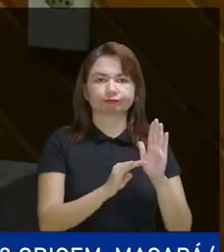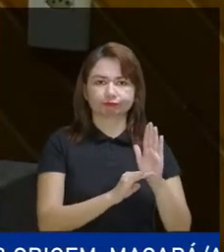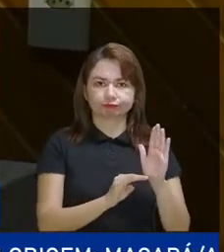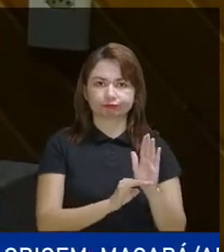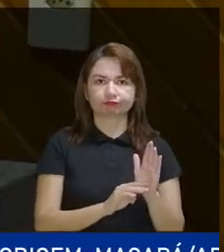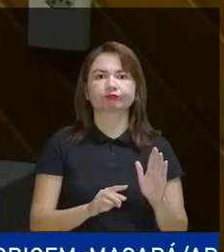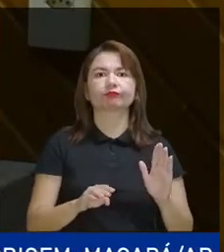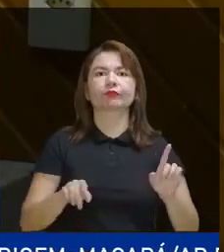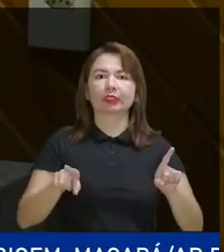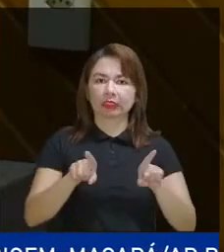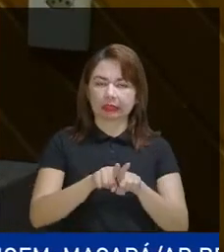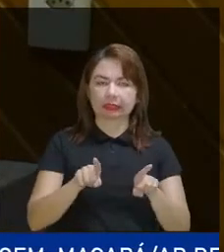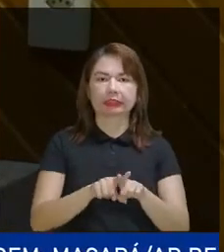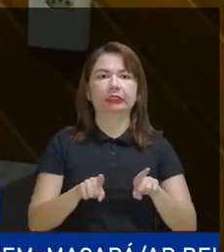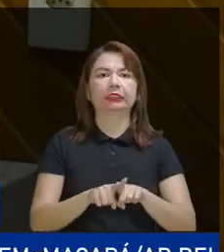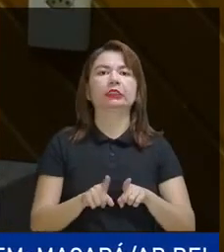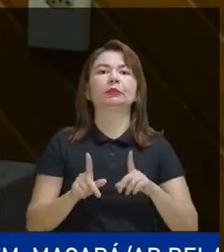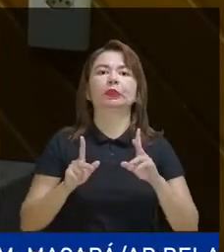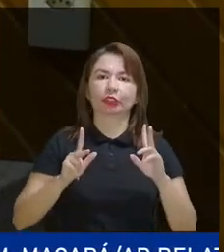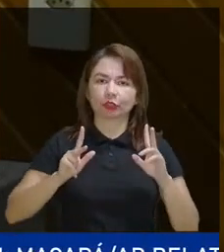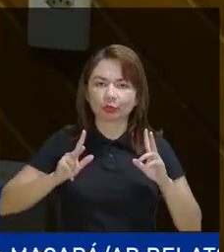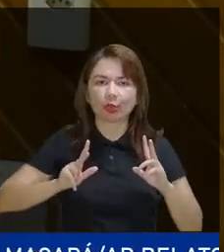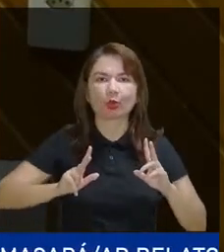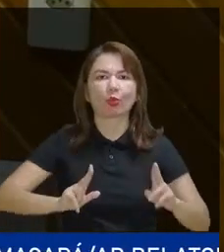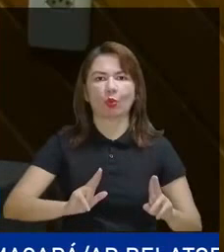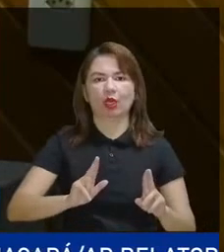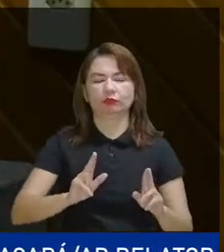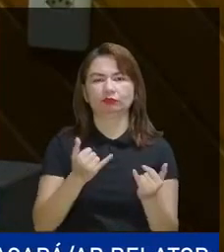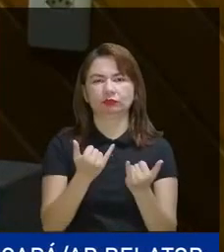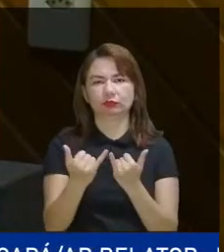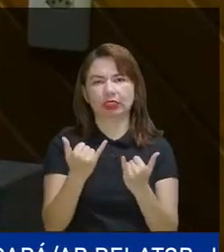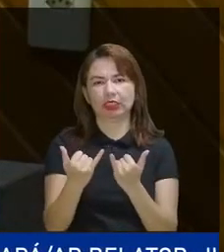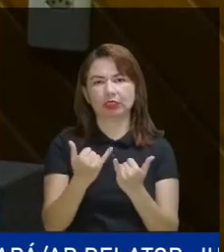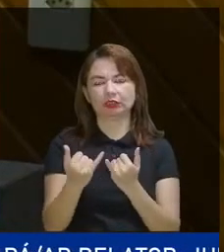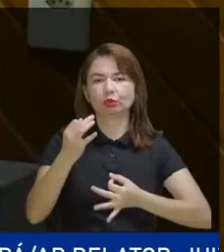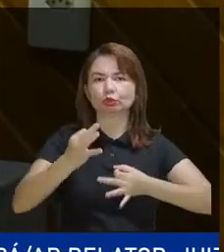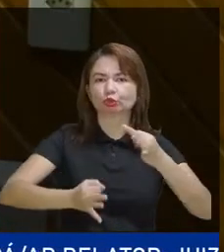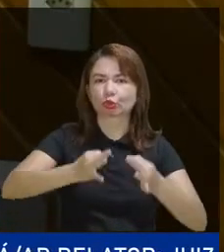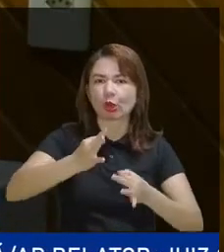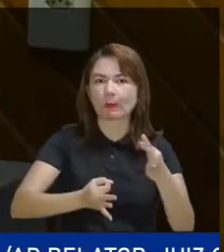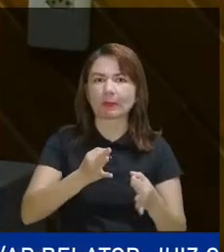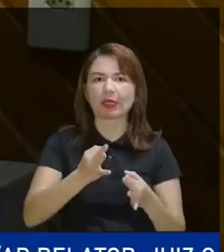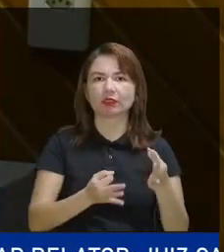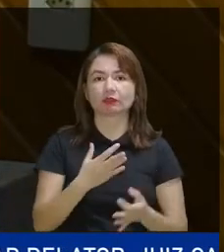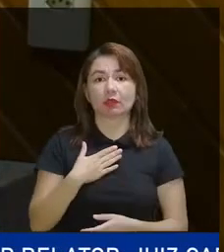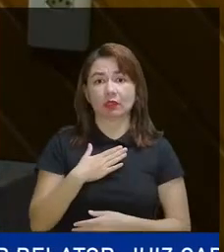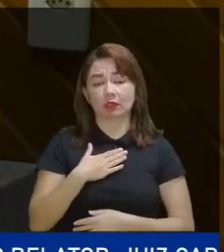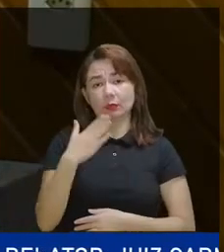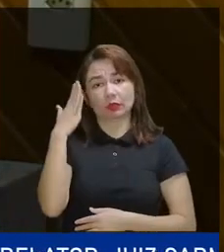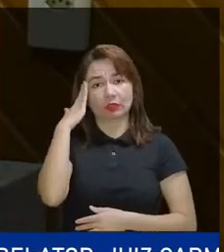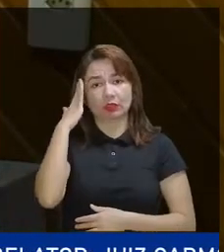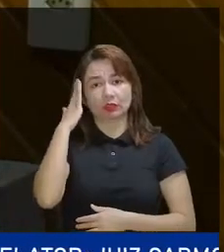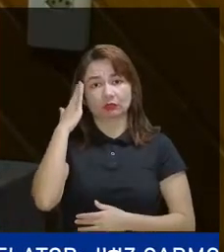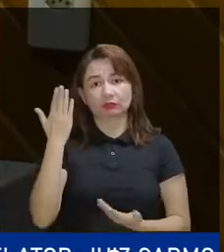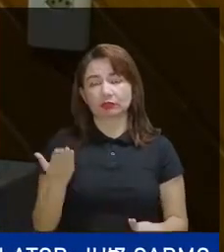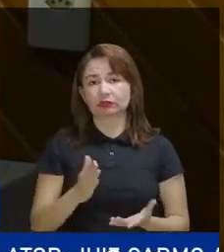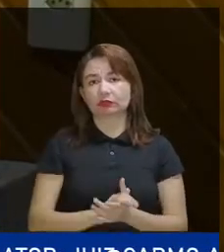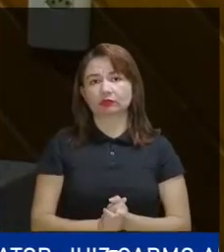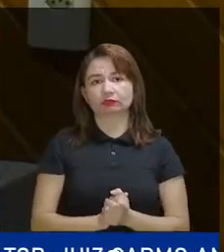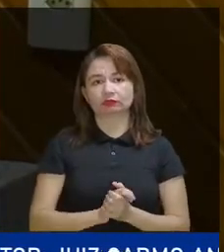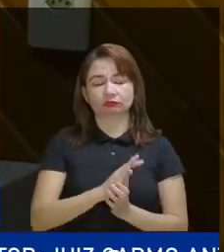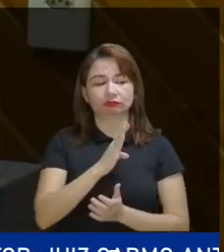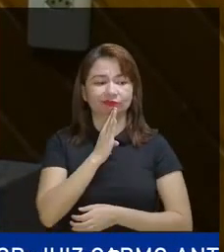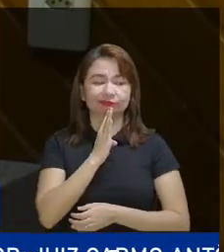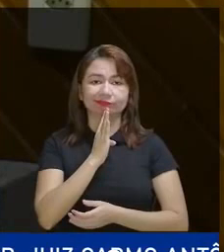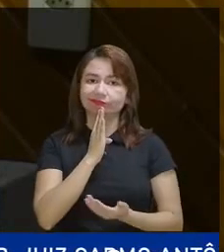essa mesma situação apreciada, o qual, ao meu entendimento, não seria também objeto de conhecimento,